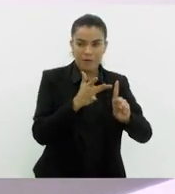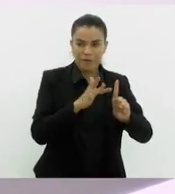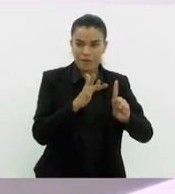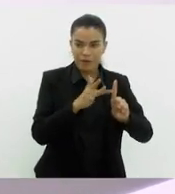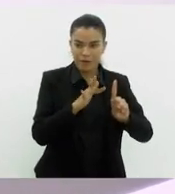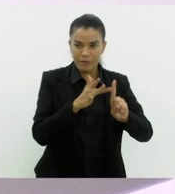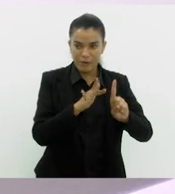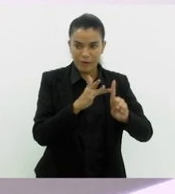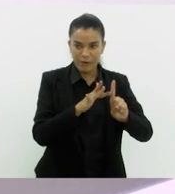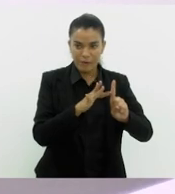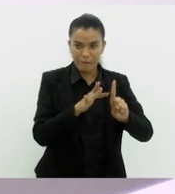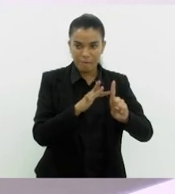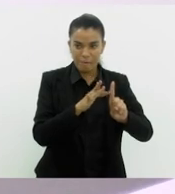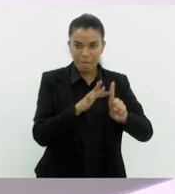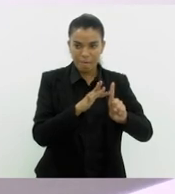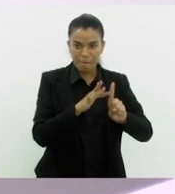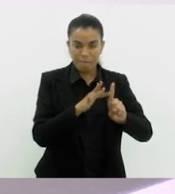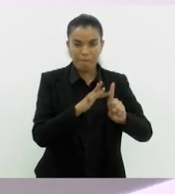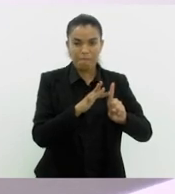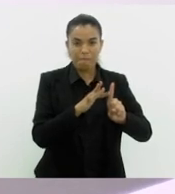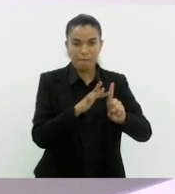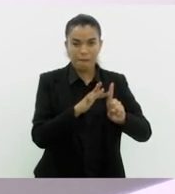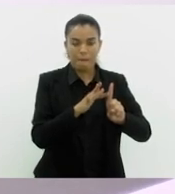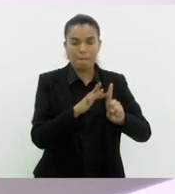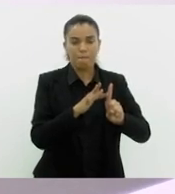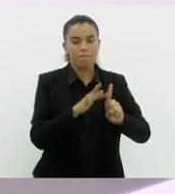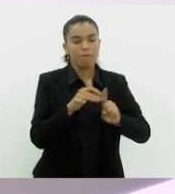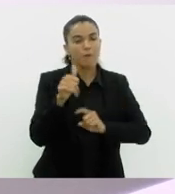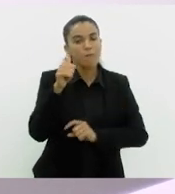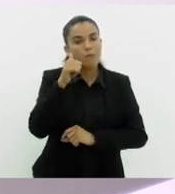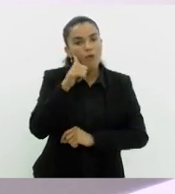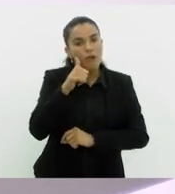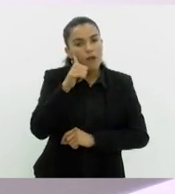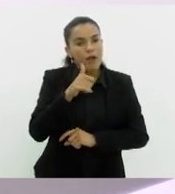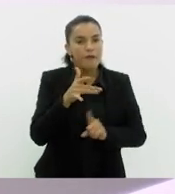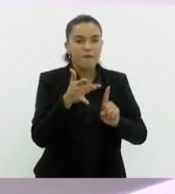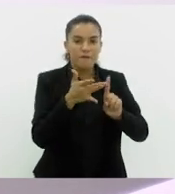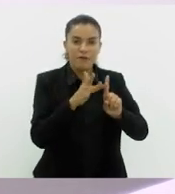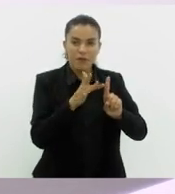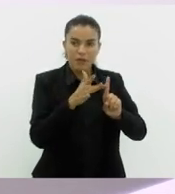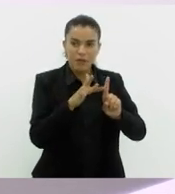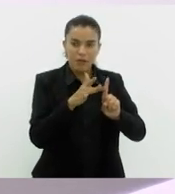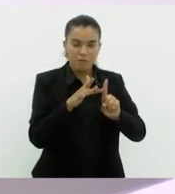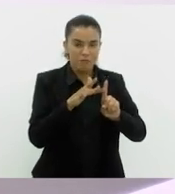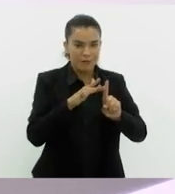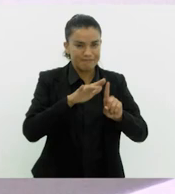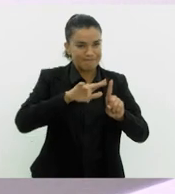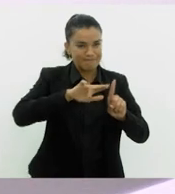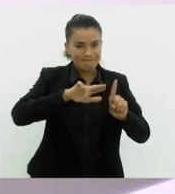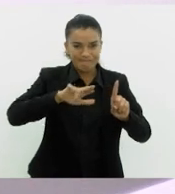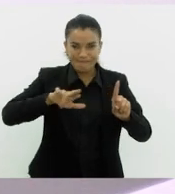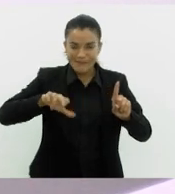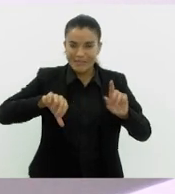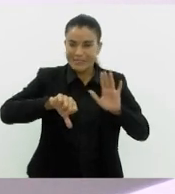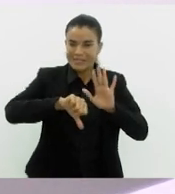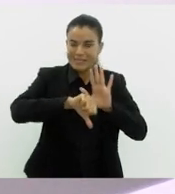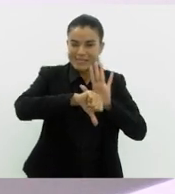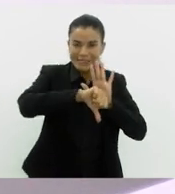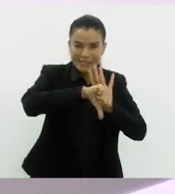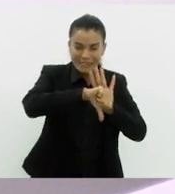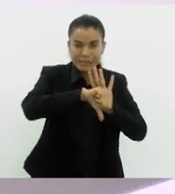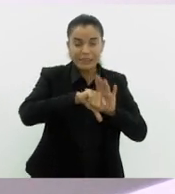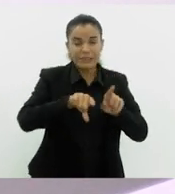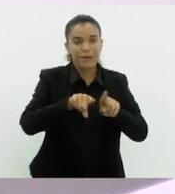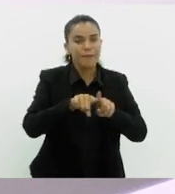a gente escuta mulheres vítimas dos mais diversos crimes e como a gente